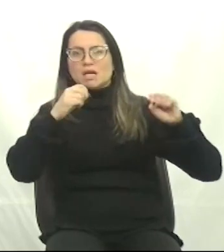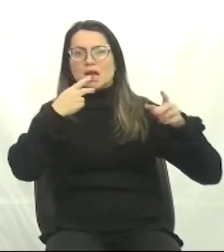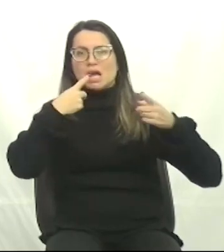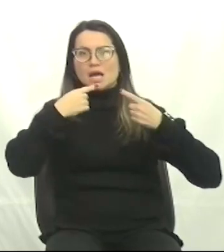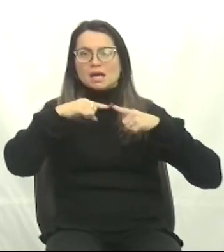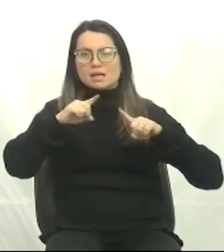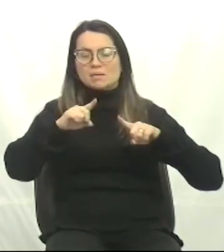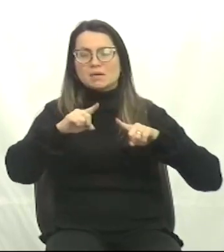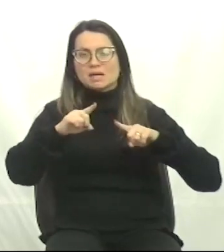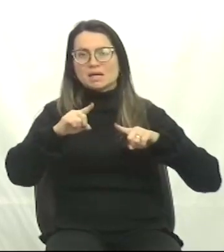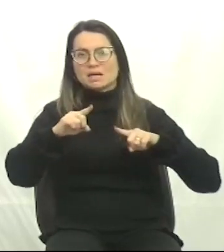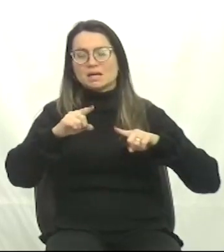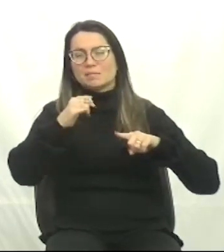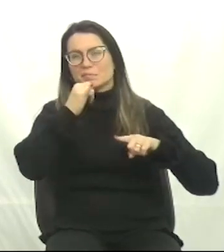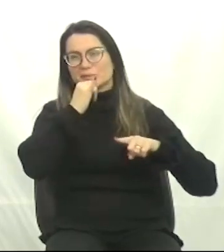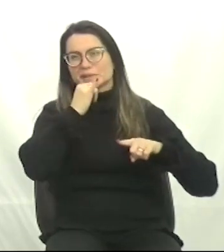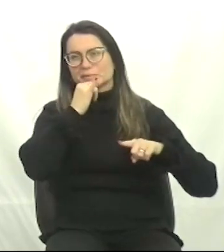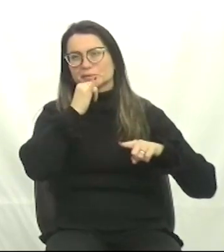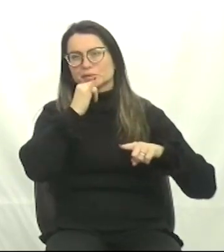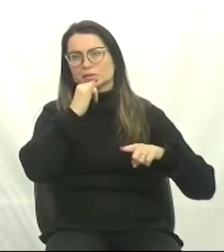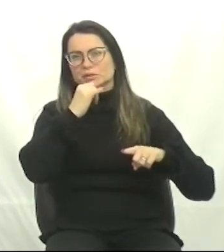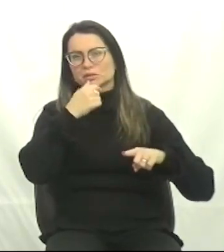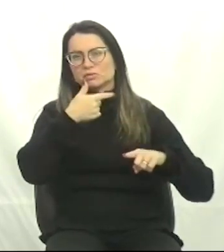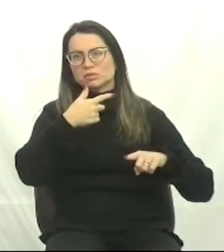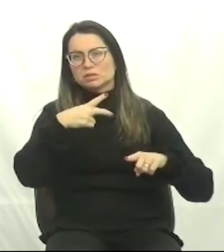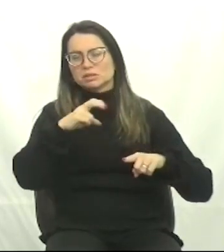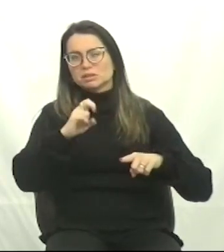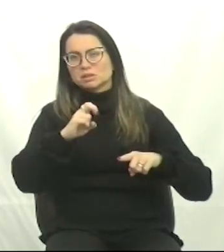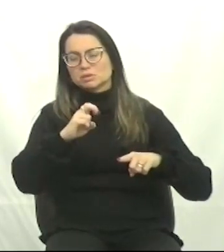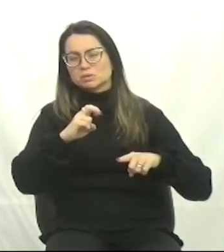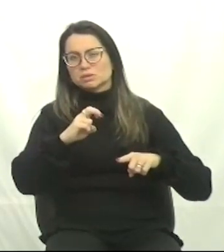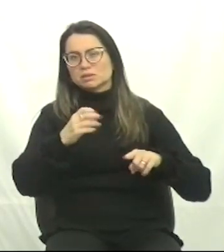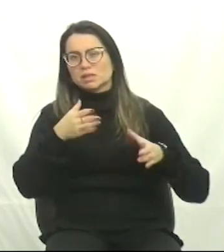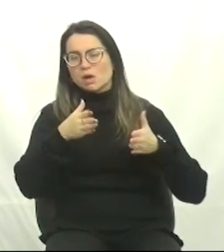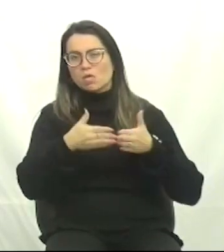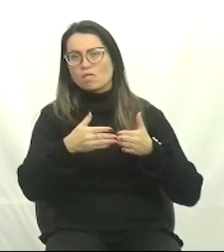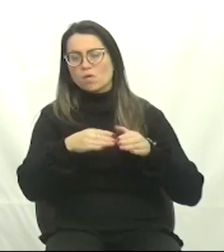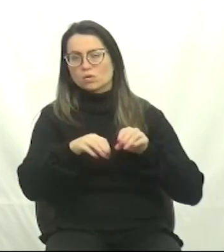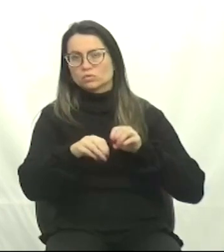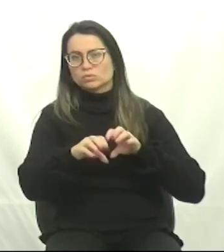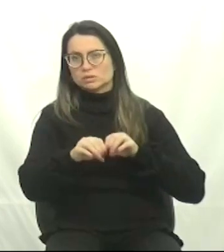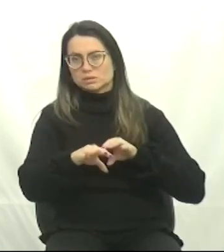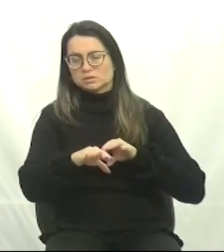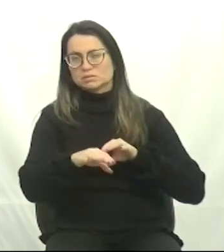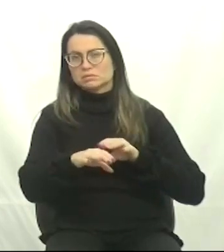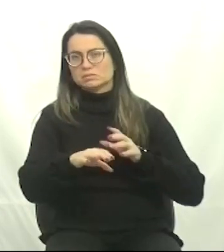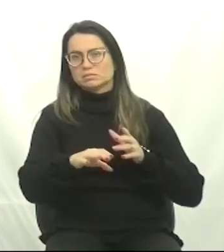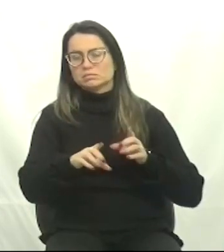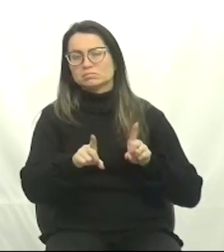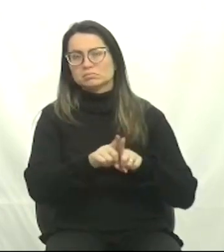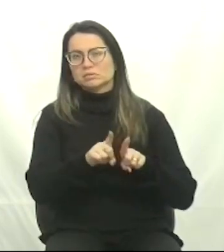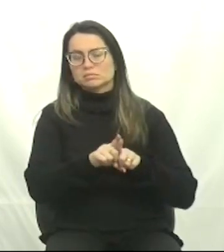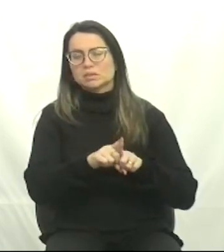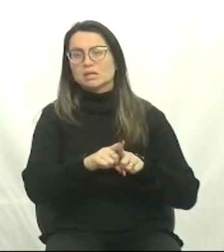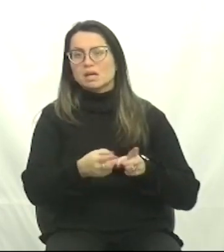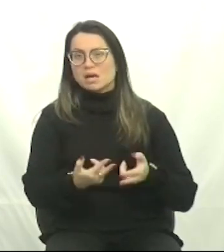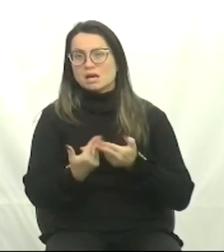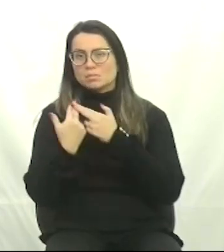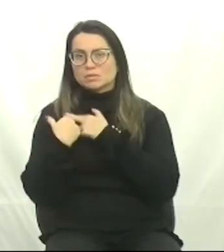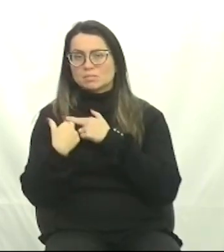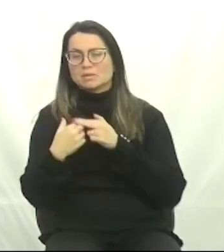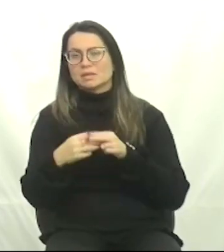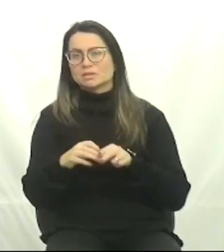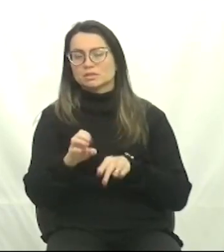25%, que é destinado à educação básica, principalmente, que é a obrigatoriedade do Estado, ensino